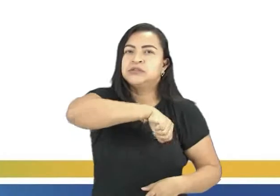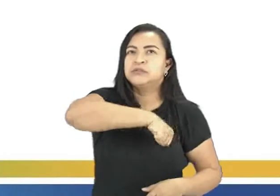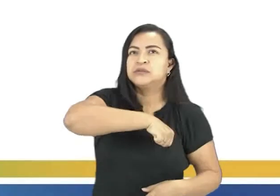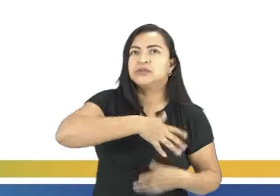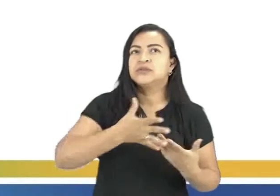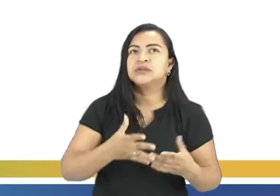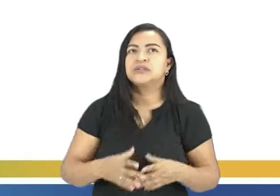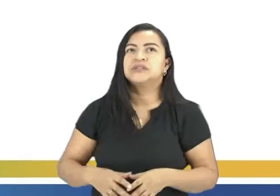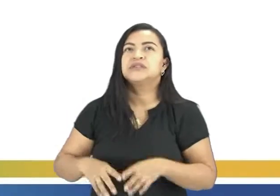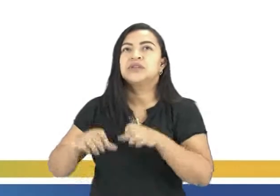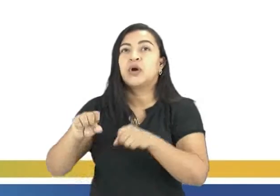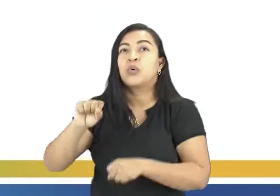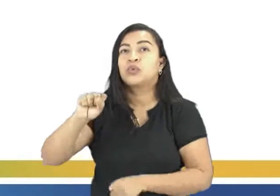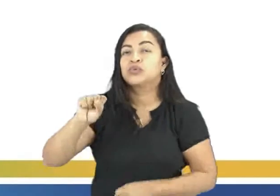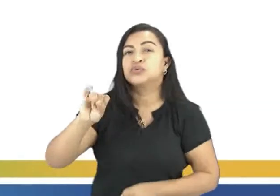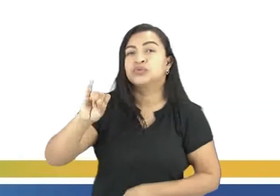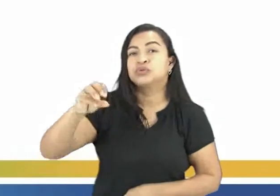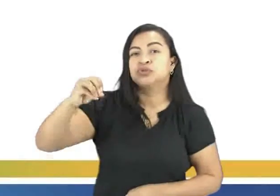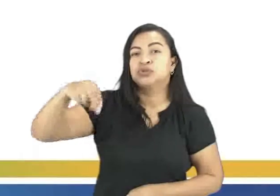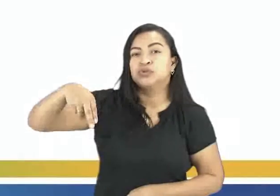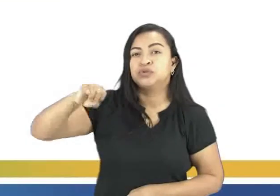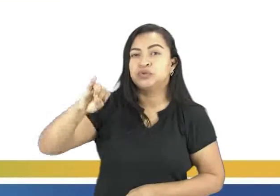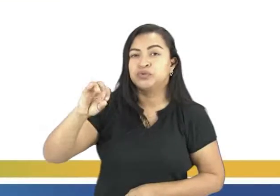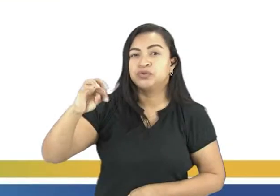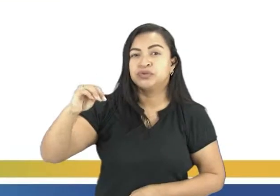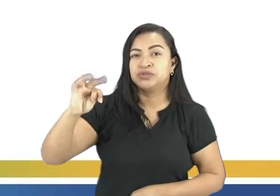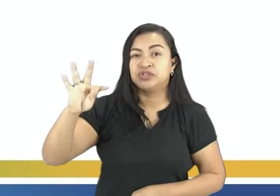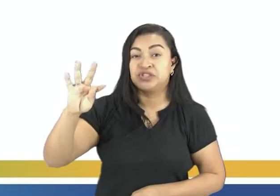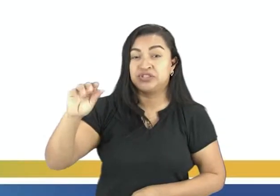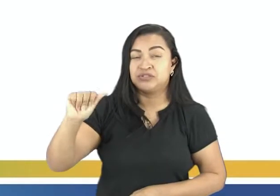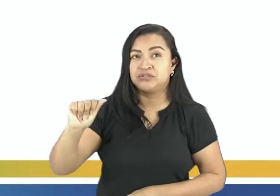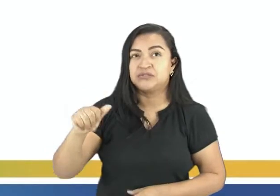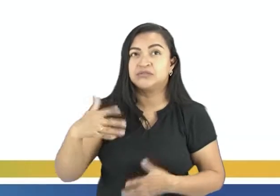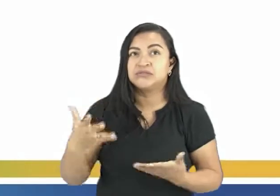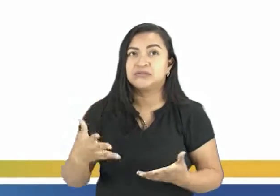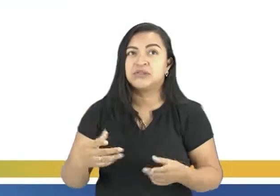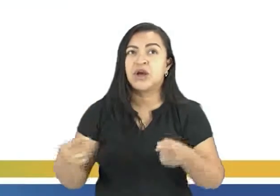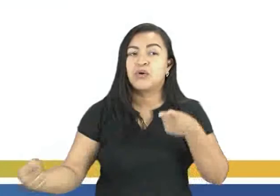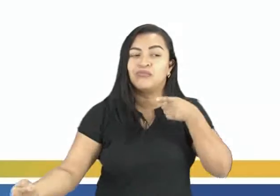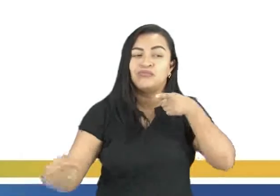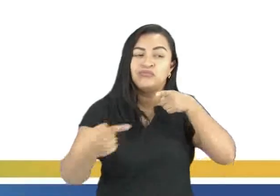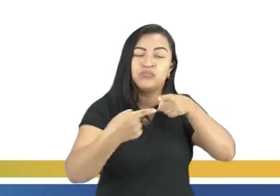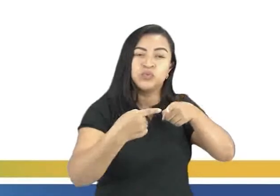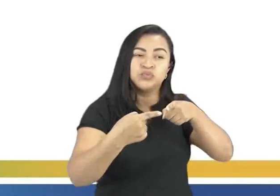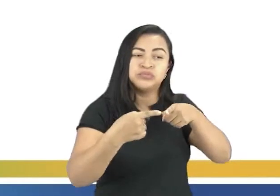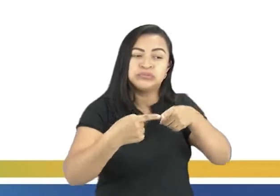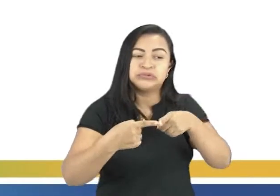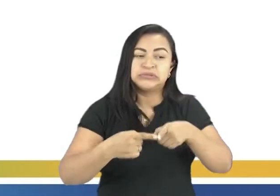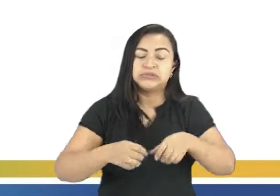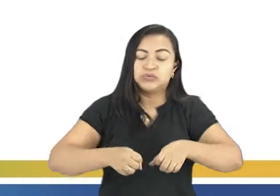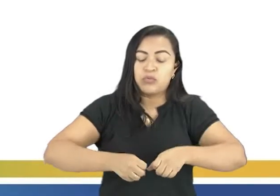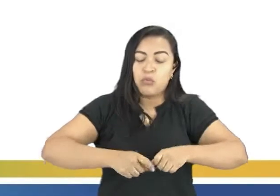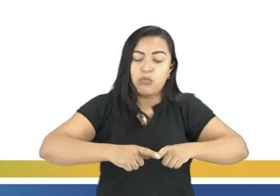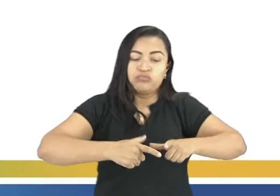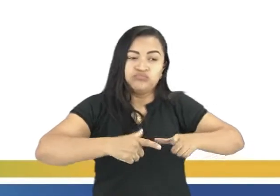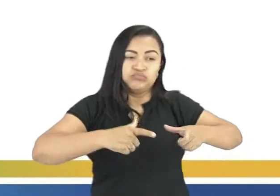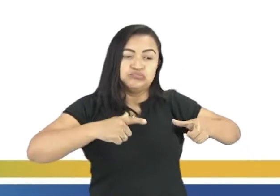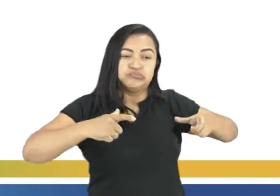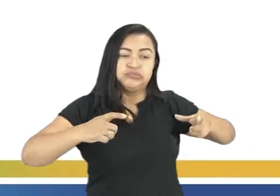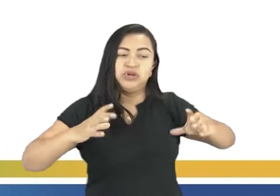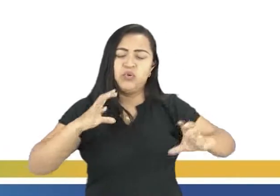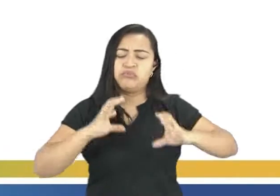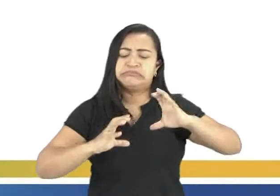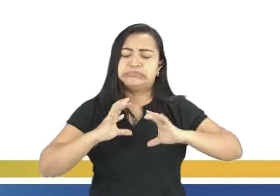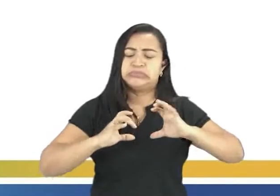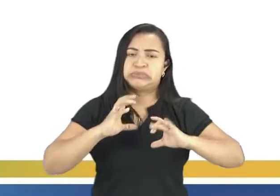sionista, apontado por muitos como um dos principais elementos relacionados com o aumento das tensões entre ambos os lados da